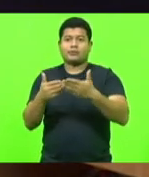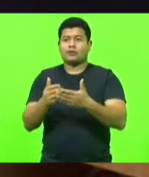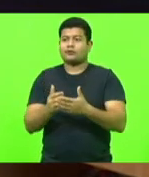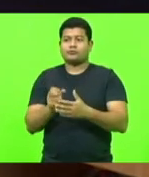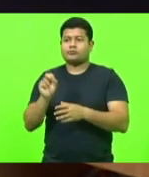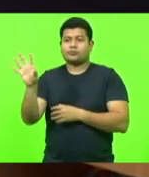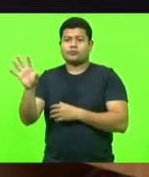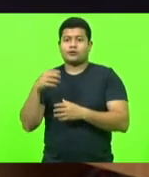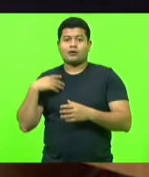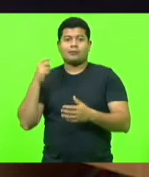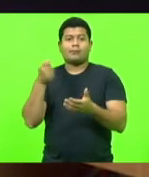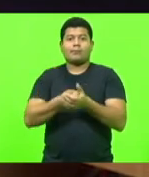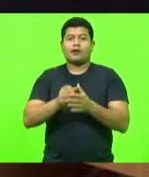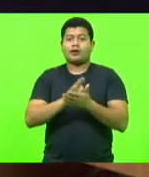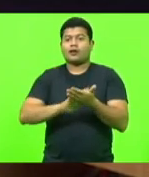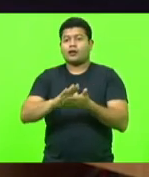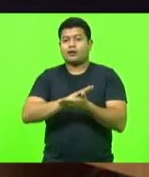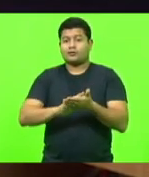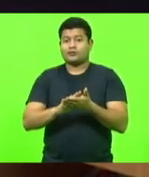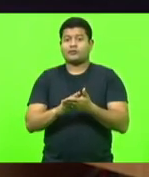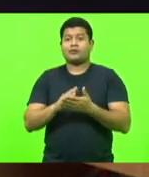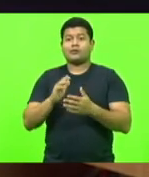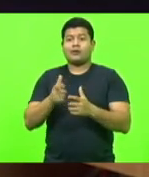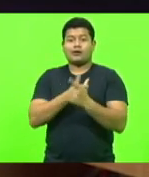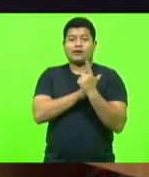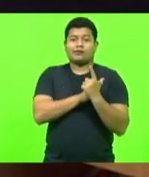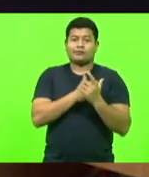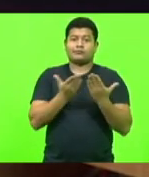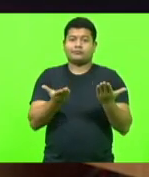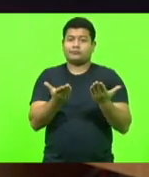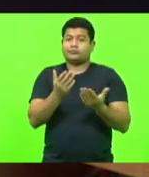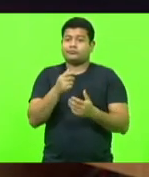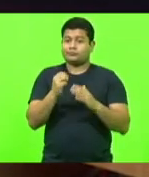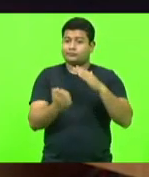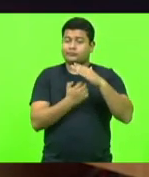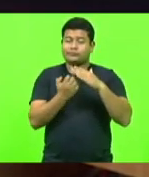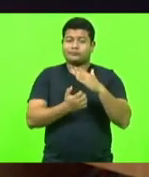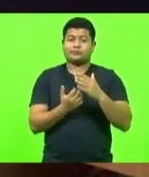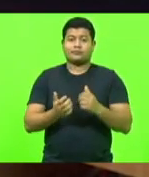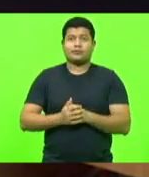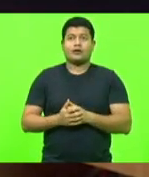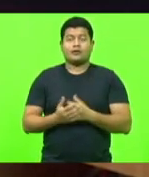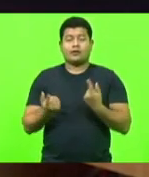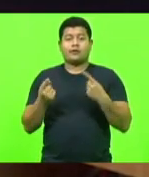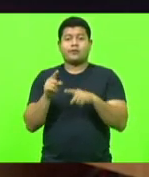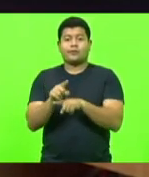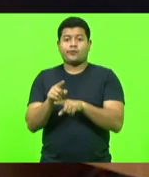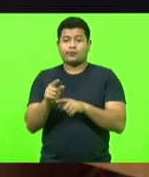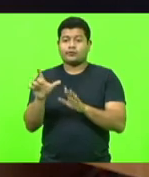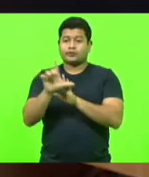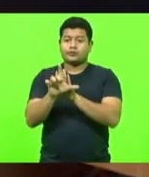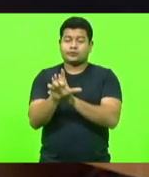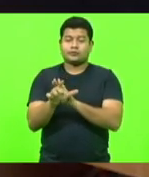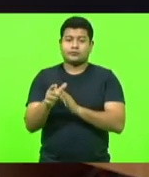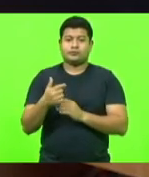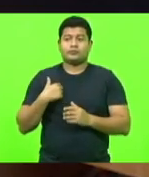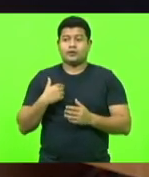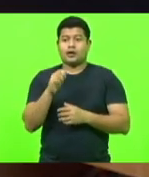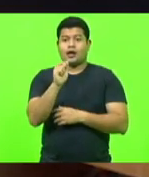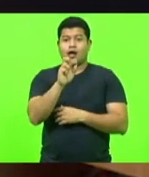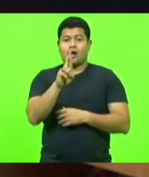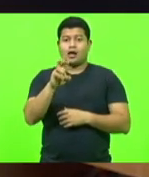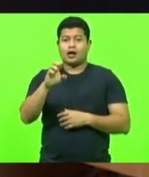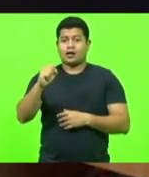que veda e vai contra também toda a legislação. A própria Aresc, que é a agência reguladora do